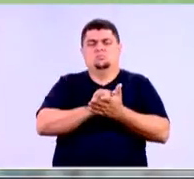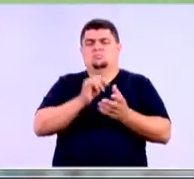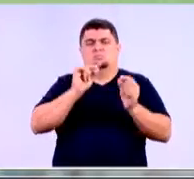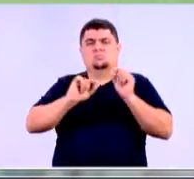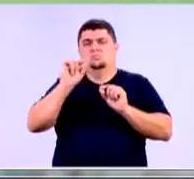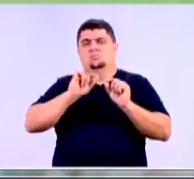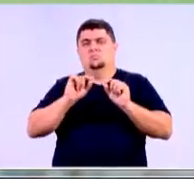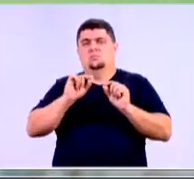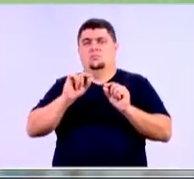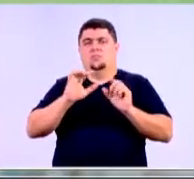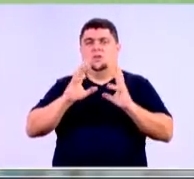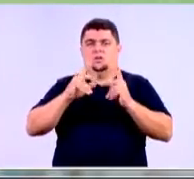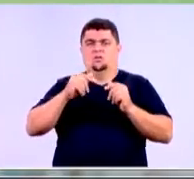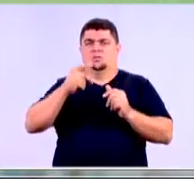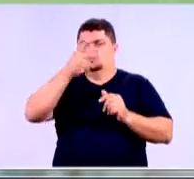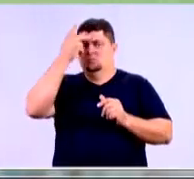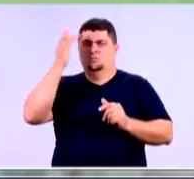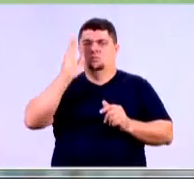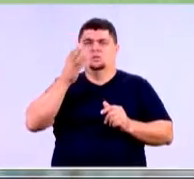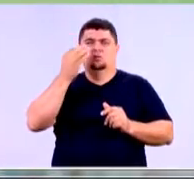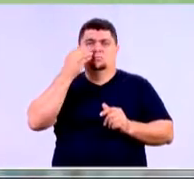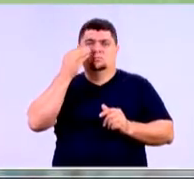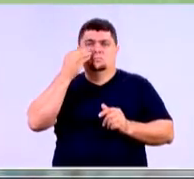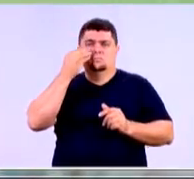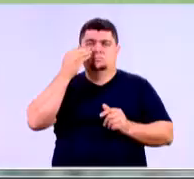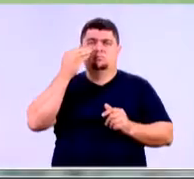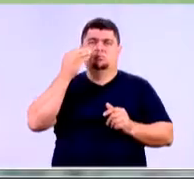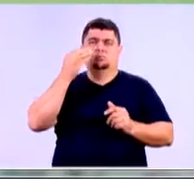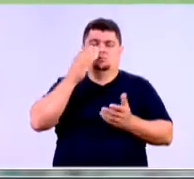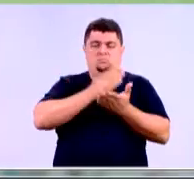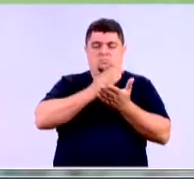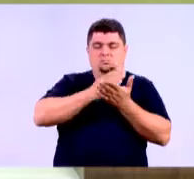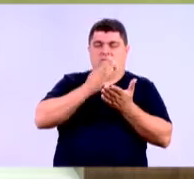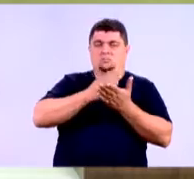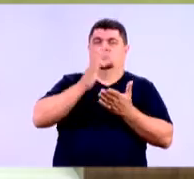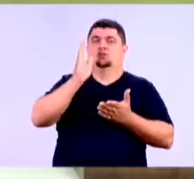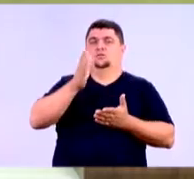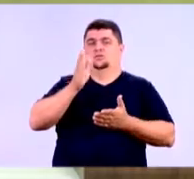Eu acredito que todas as pessoas que já foram tentar comprar a prazo, né,